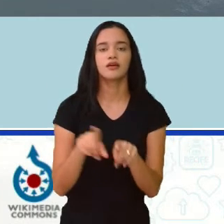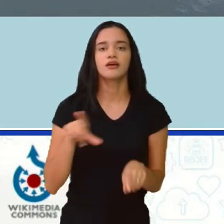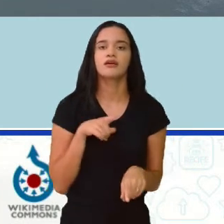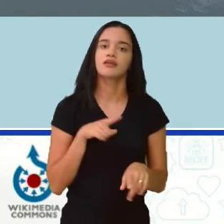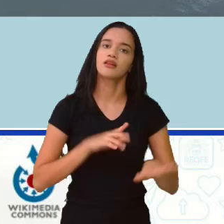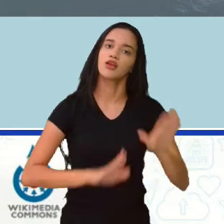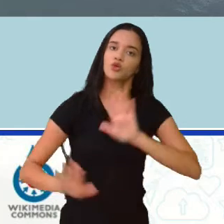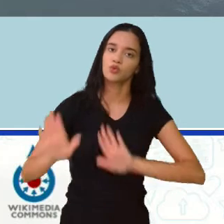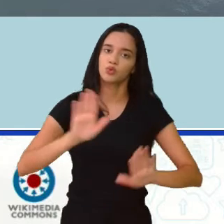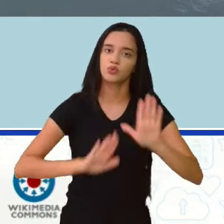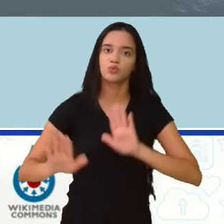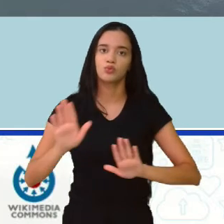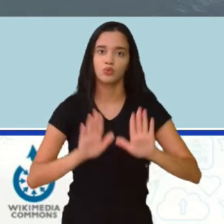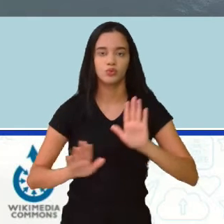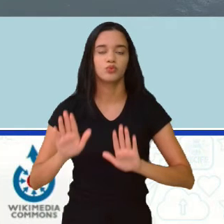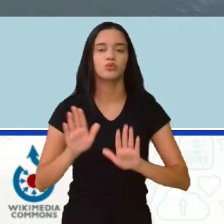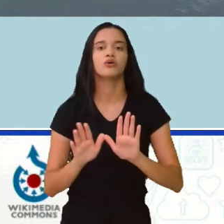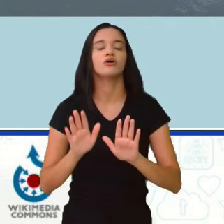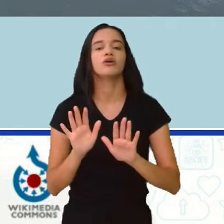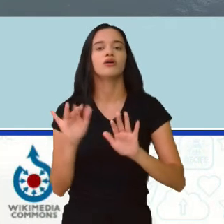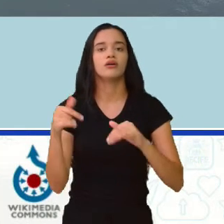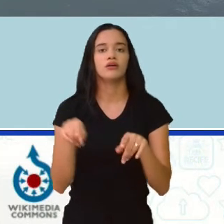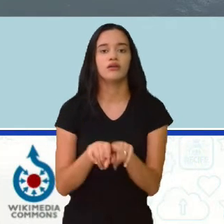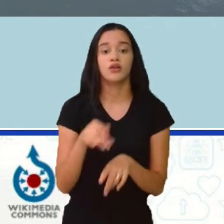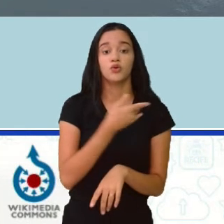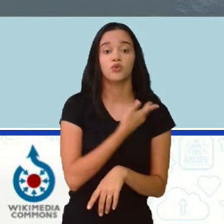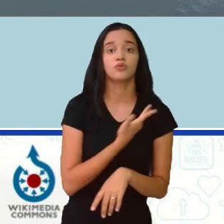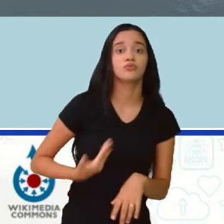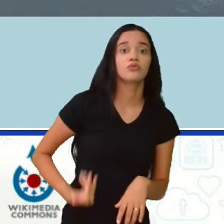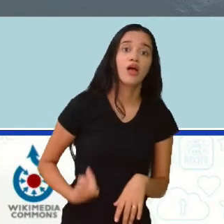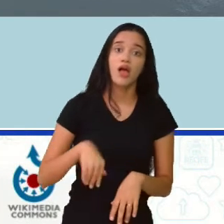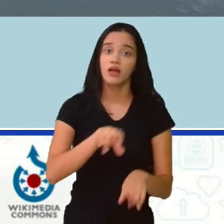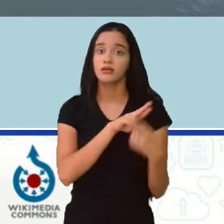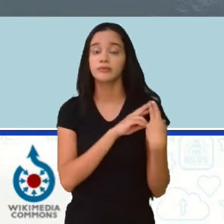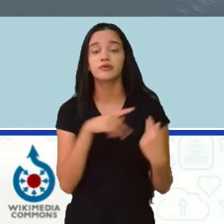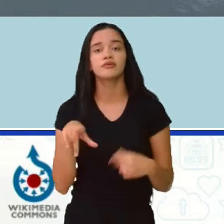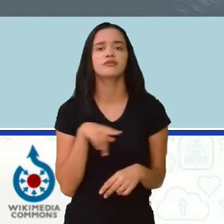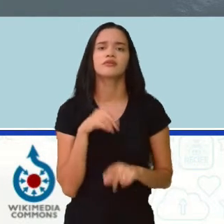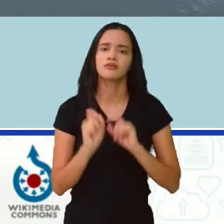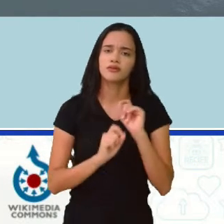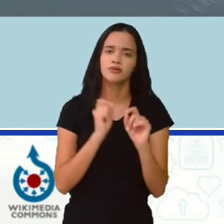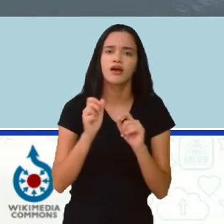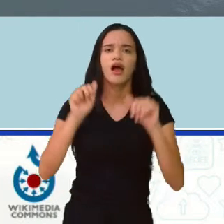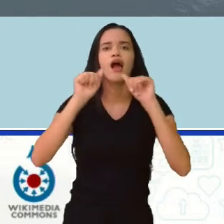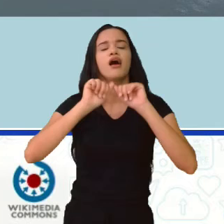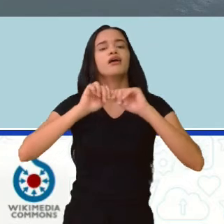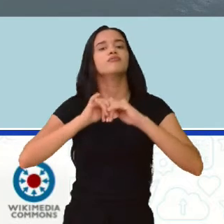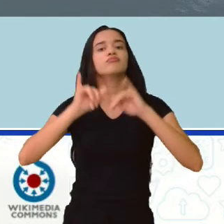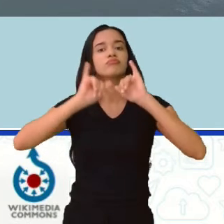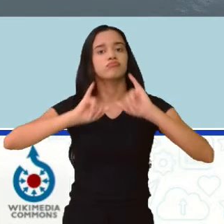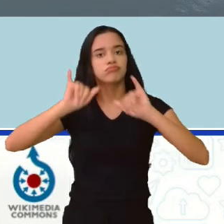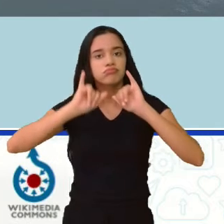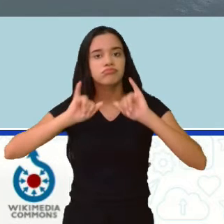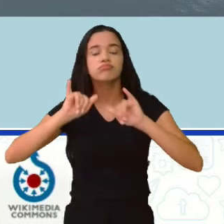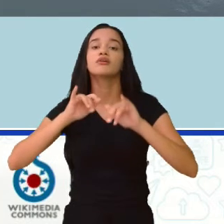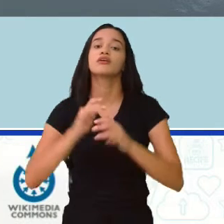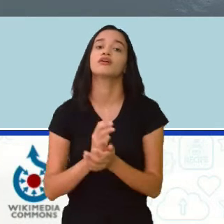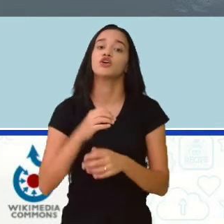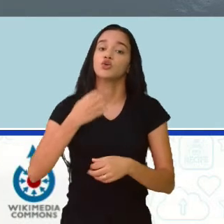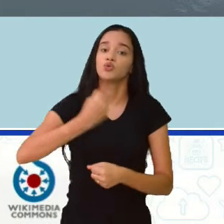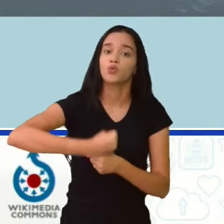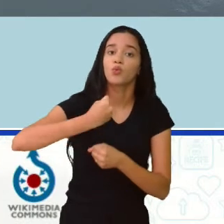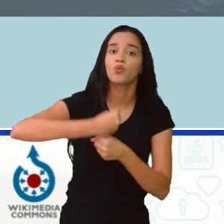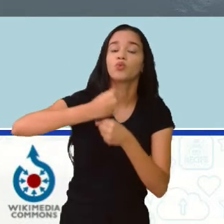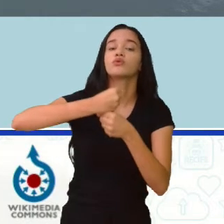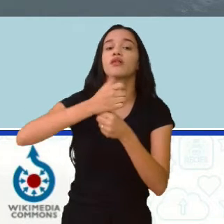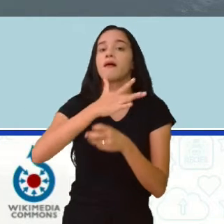esse cuidado. Então, os órgãos responsáveis devem também fazer campanhas, né, de construções de